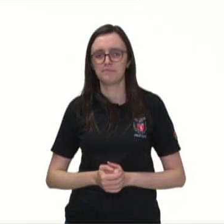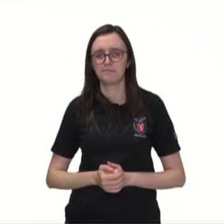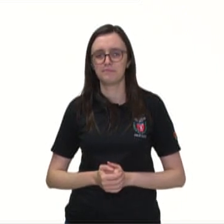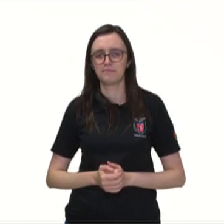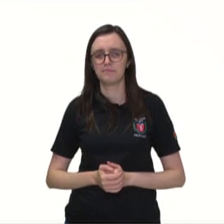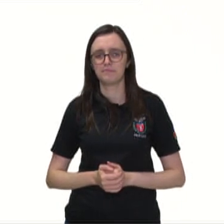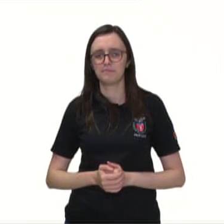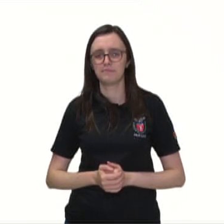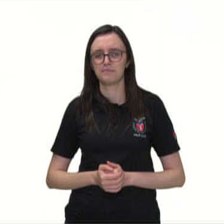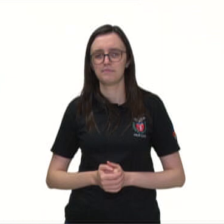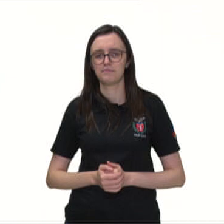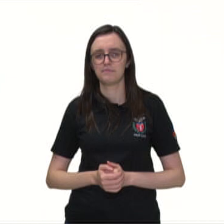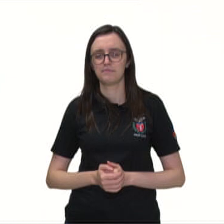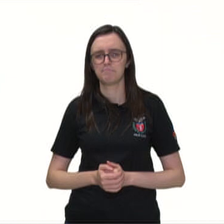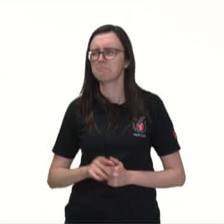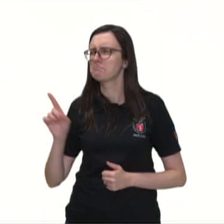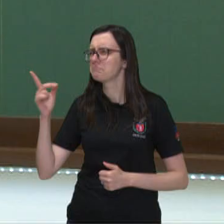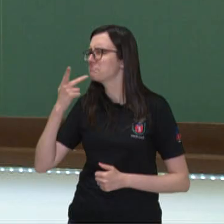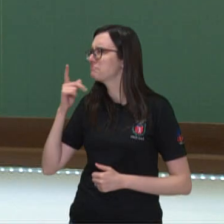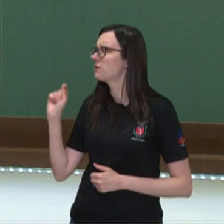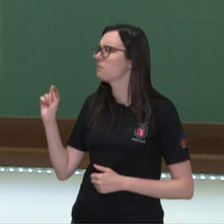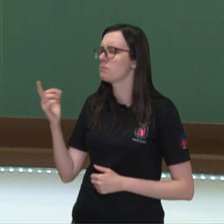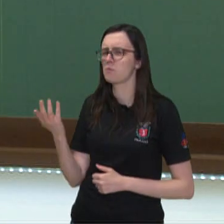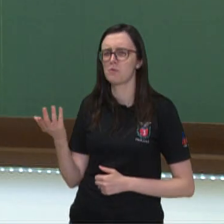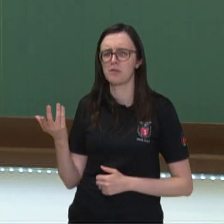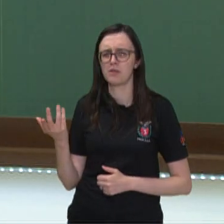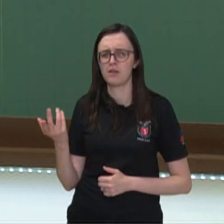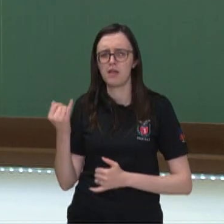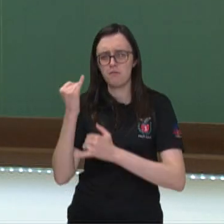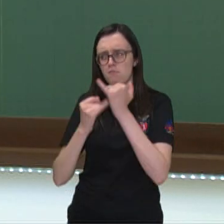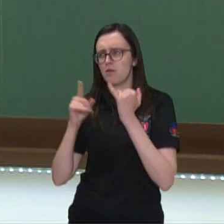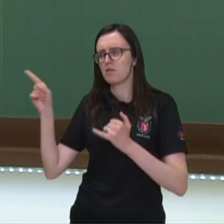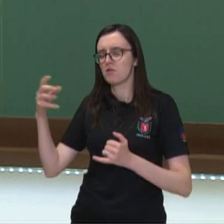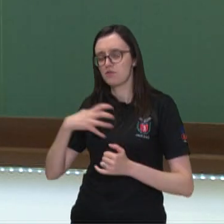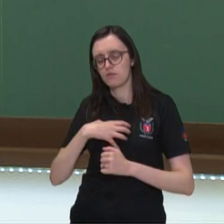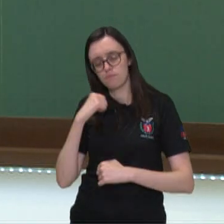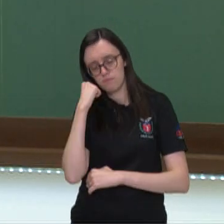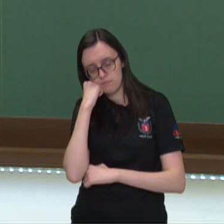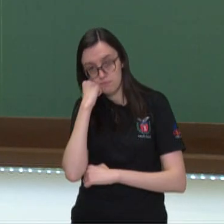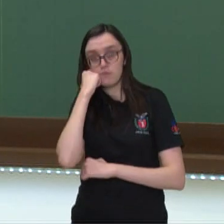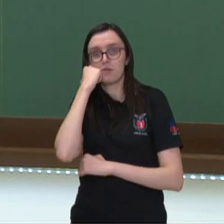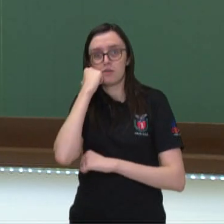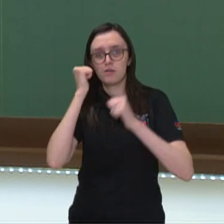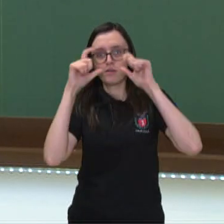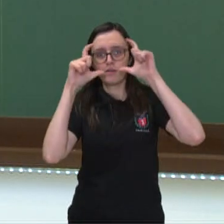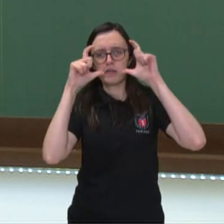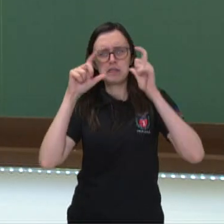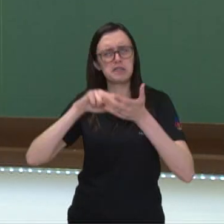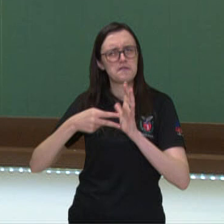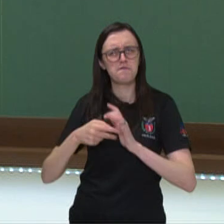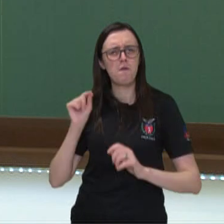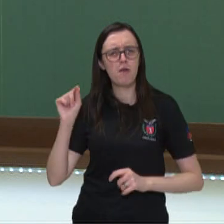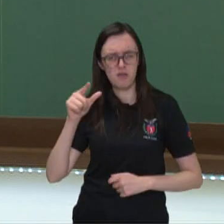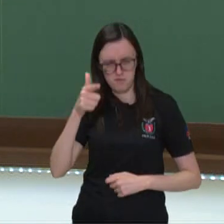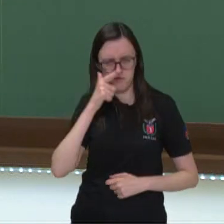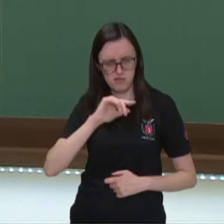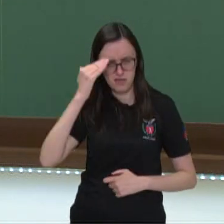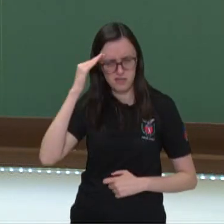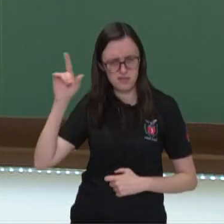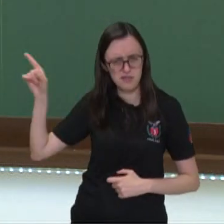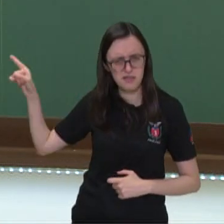será que ele está falando aqui? Parece que ele concluiu alguma coisa no último quadradinho. Você conseguiu